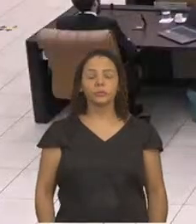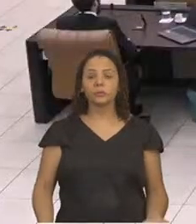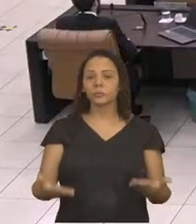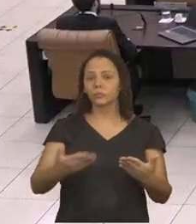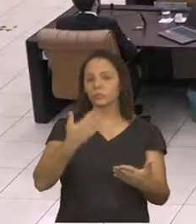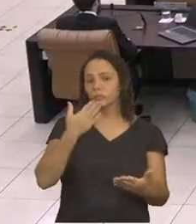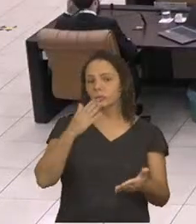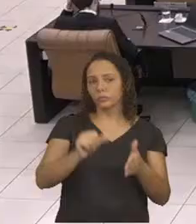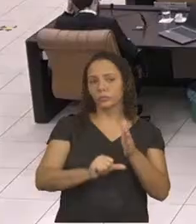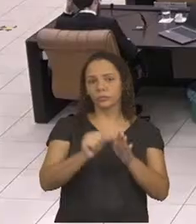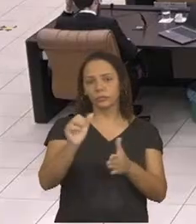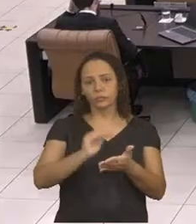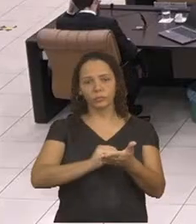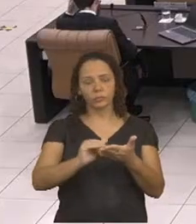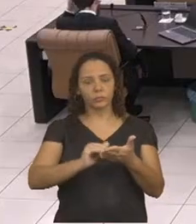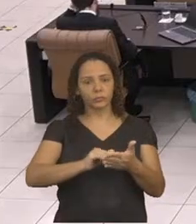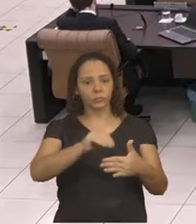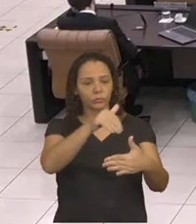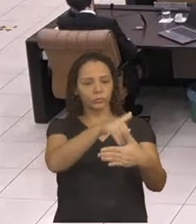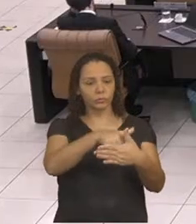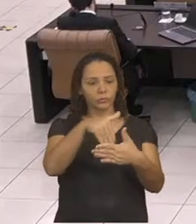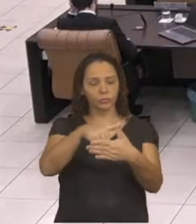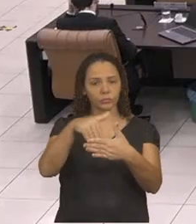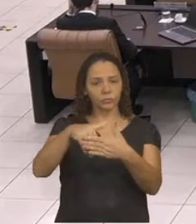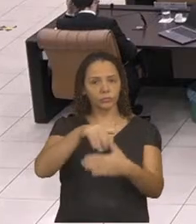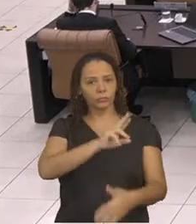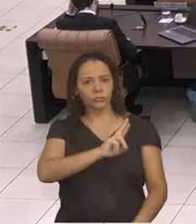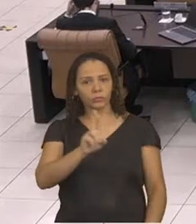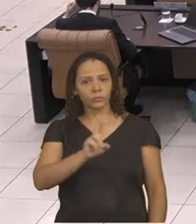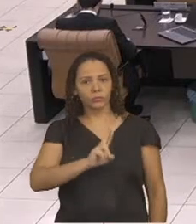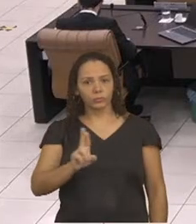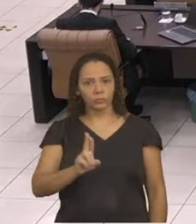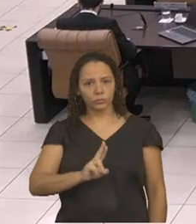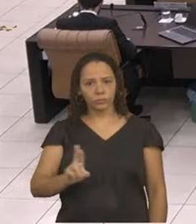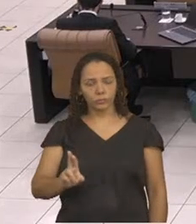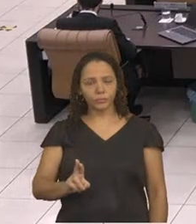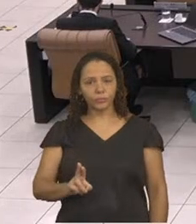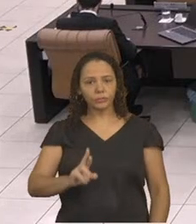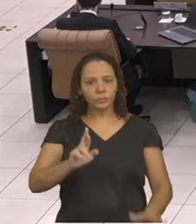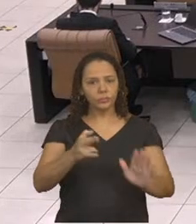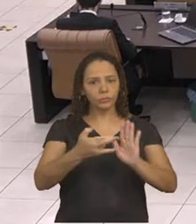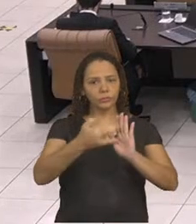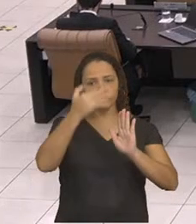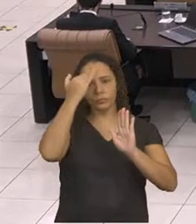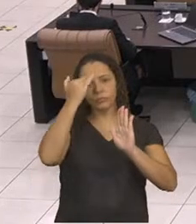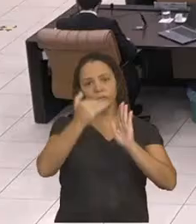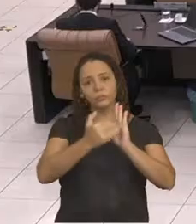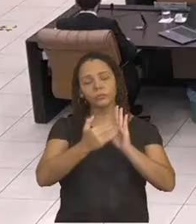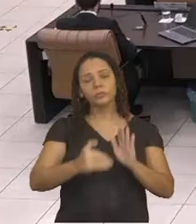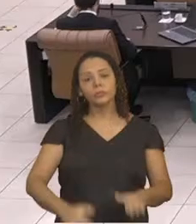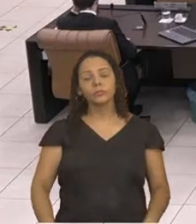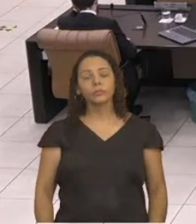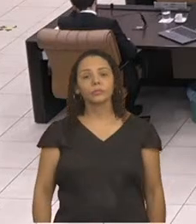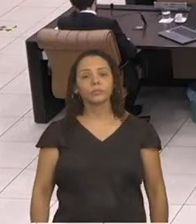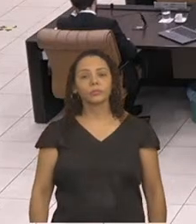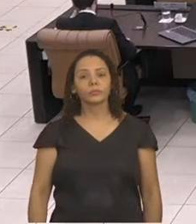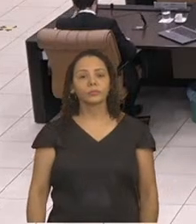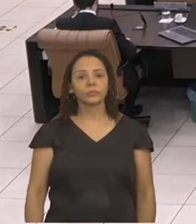primeira secretária que proceda à votação nominal do projeto, na forma regimental.